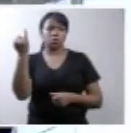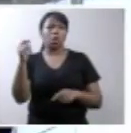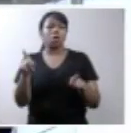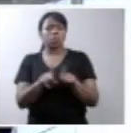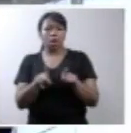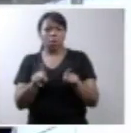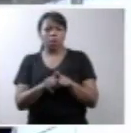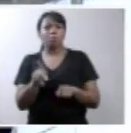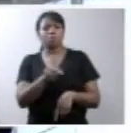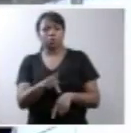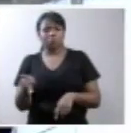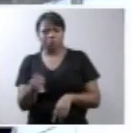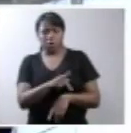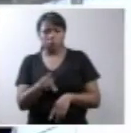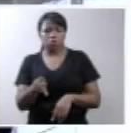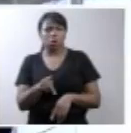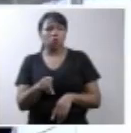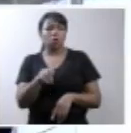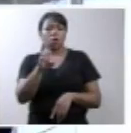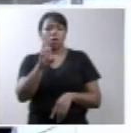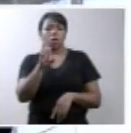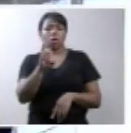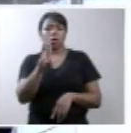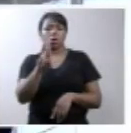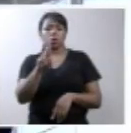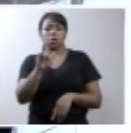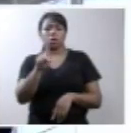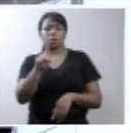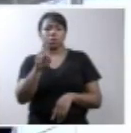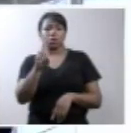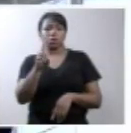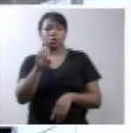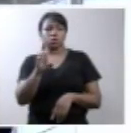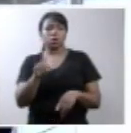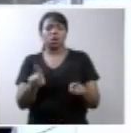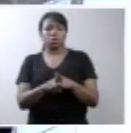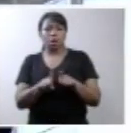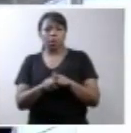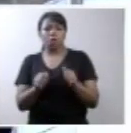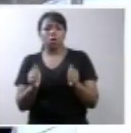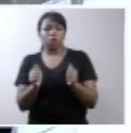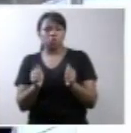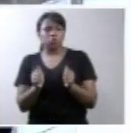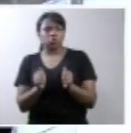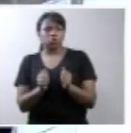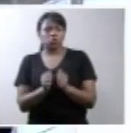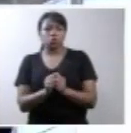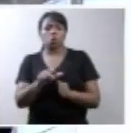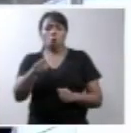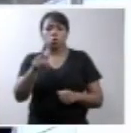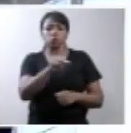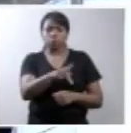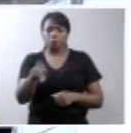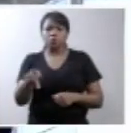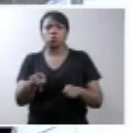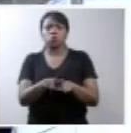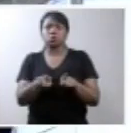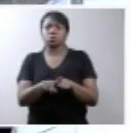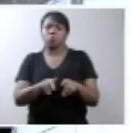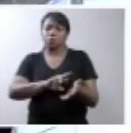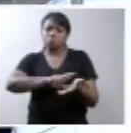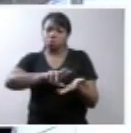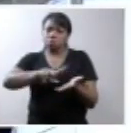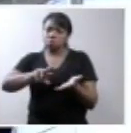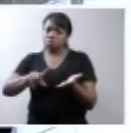entre eles eu diria Professor eí herine cirurgia cardiovascular professor rolfo barcel Professor